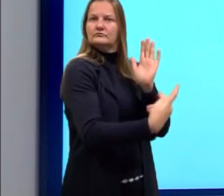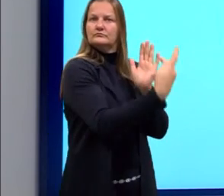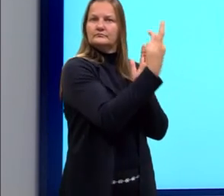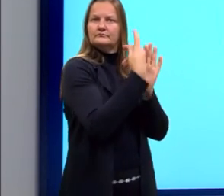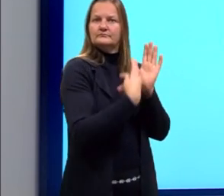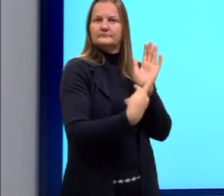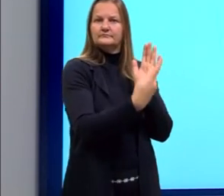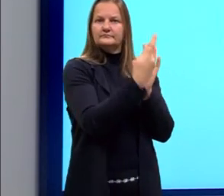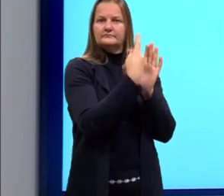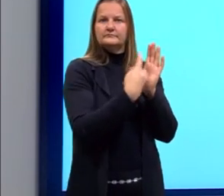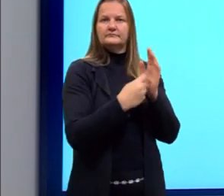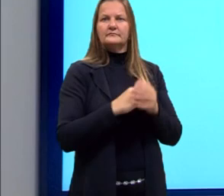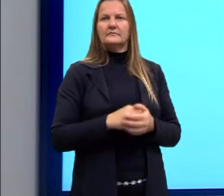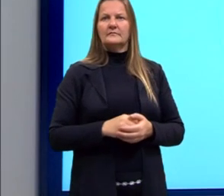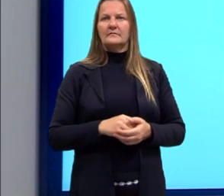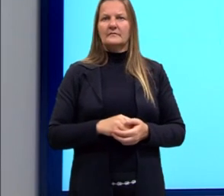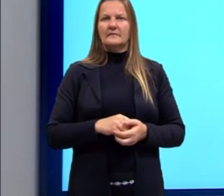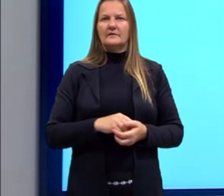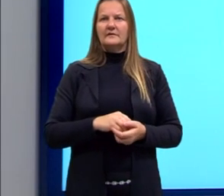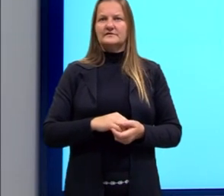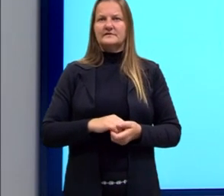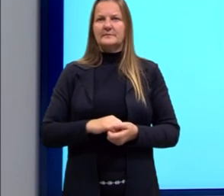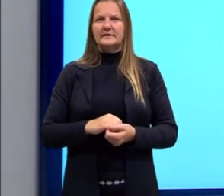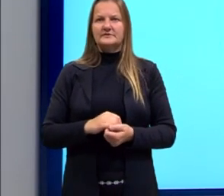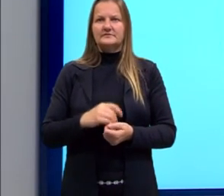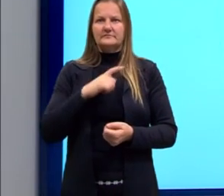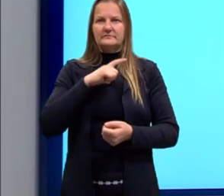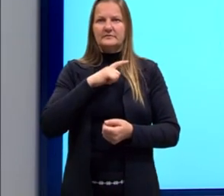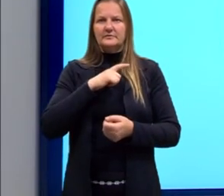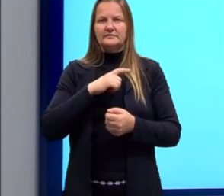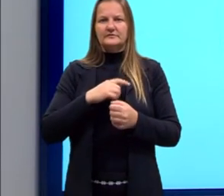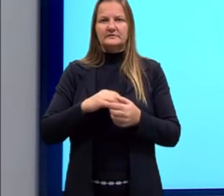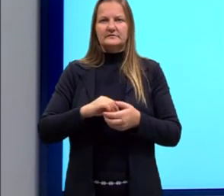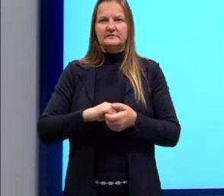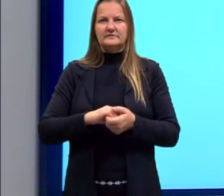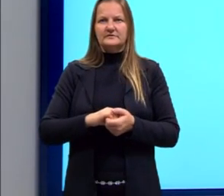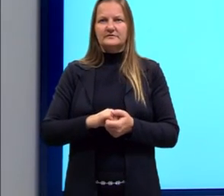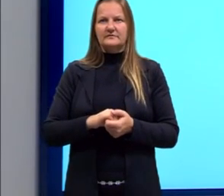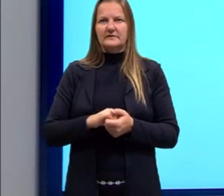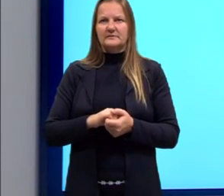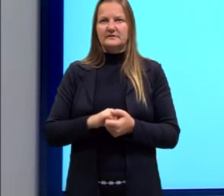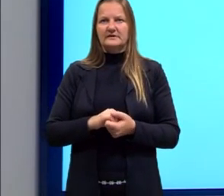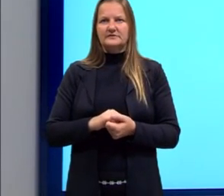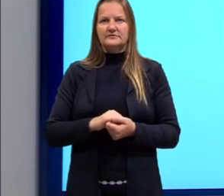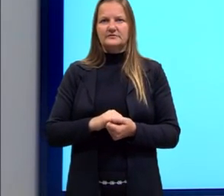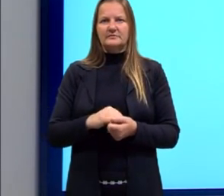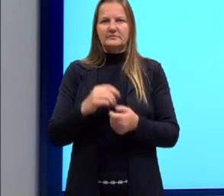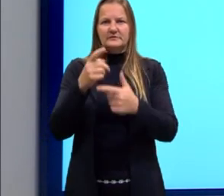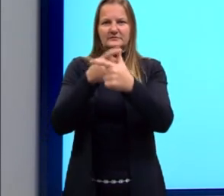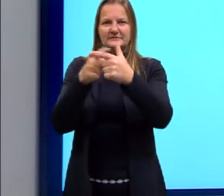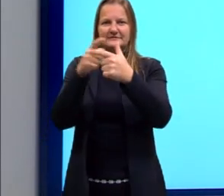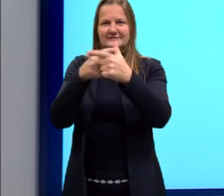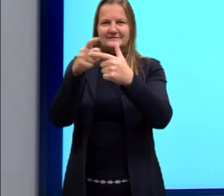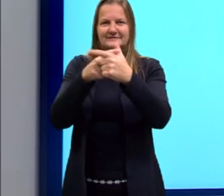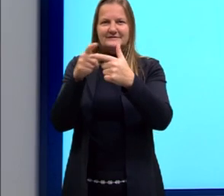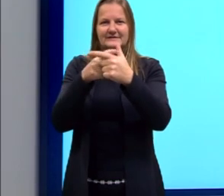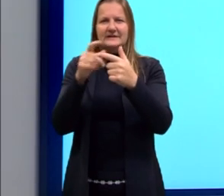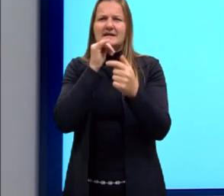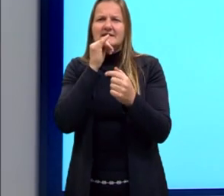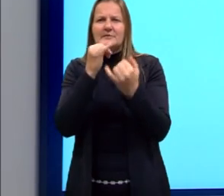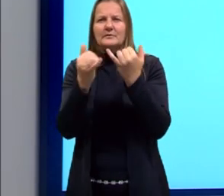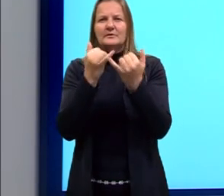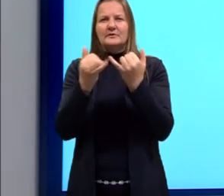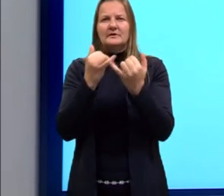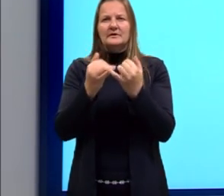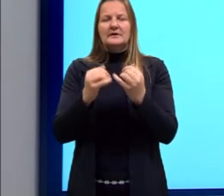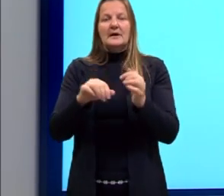aqui eu trouxe Então as retas concorrentes e observe que nós temos dois exemplos né